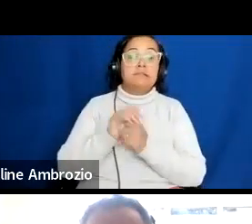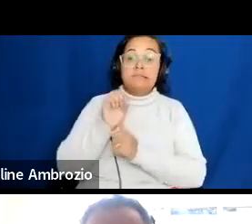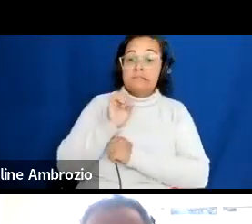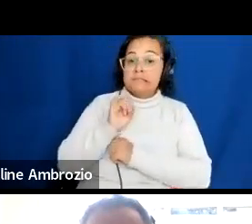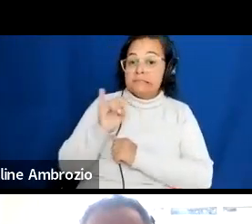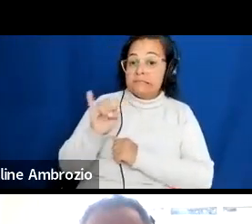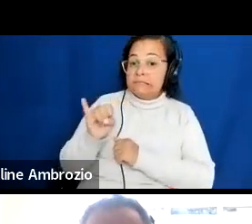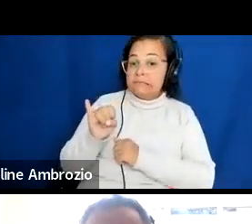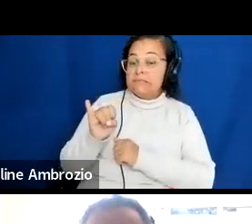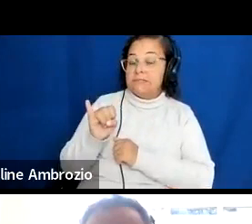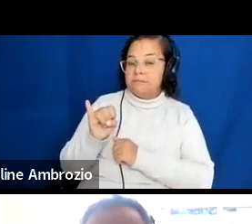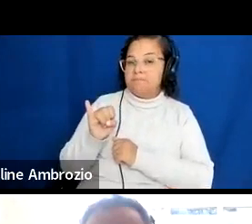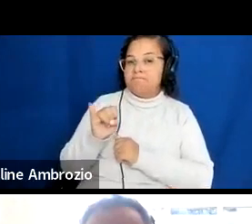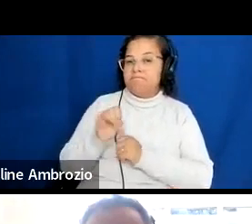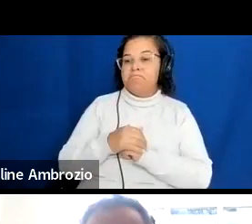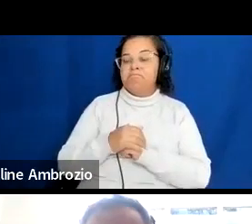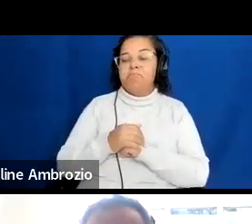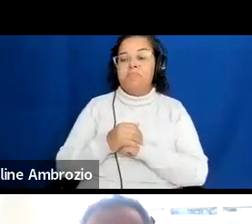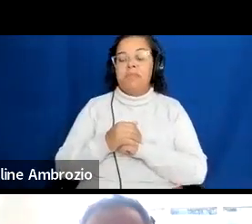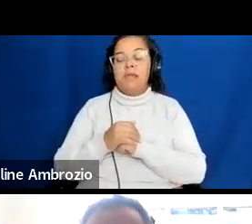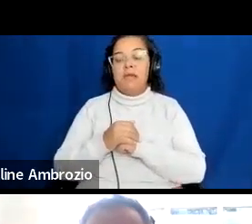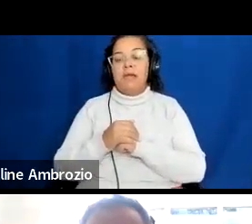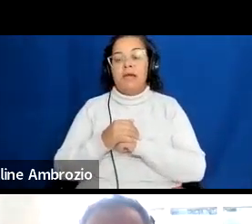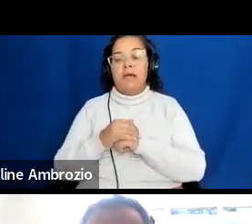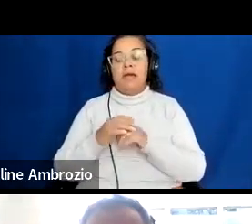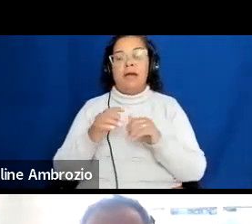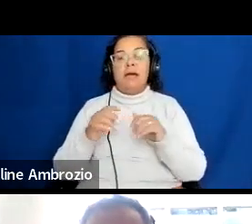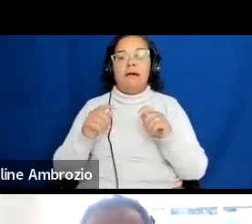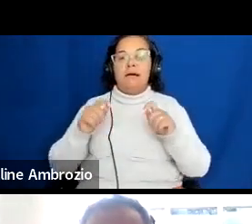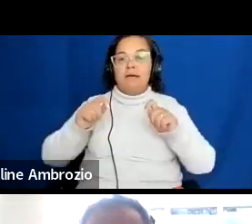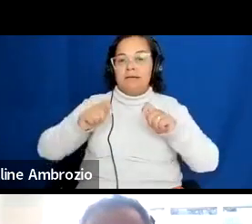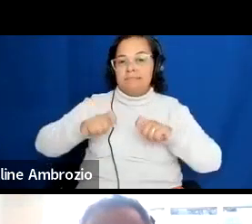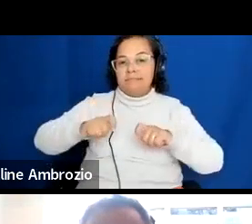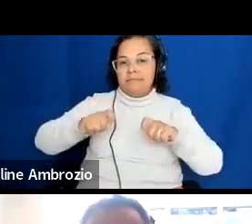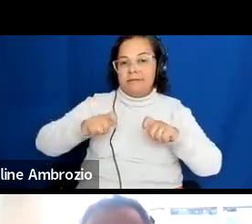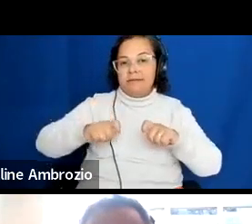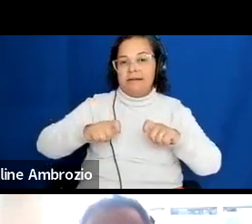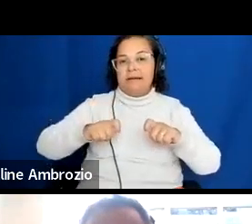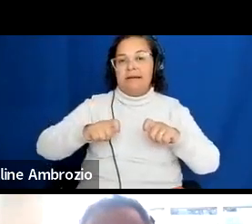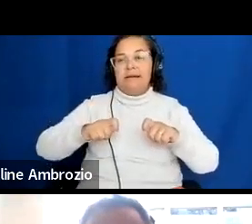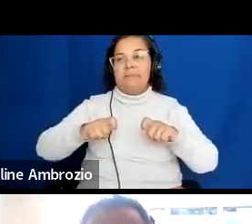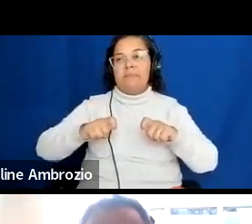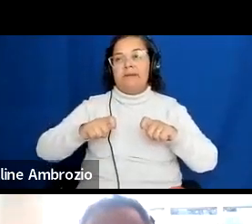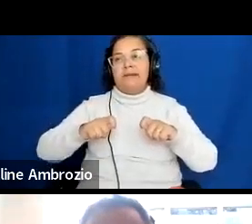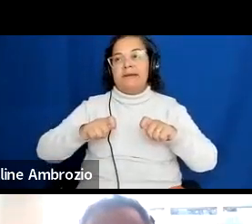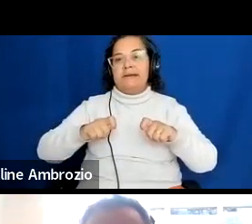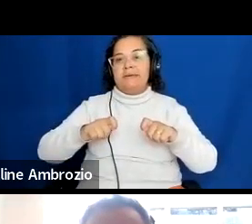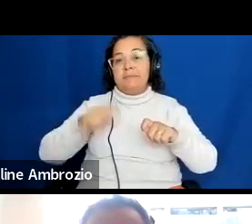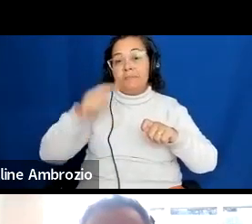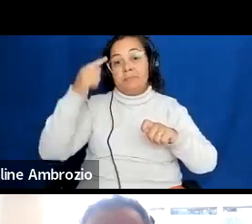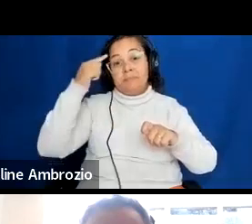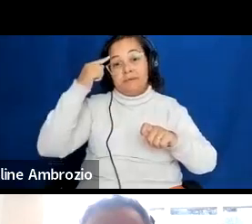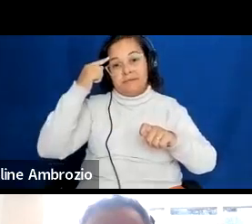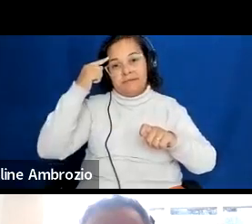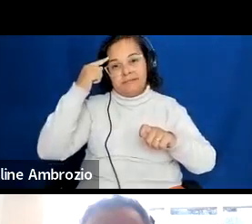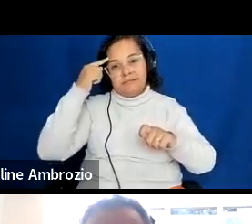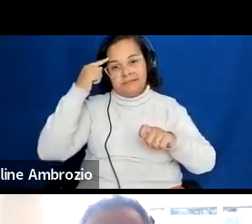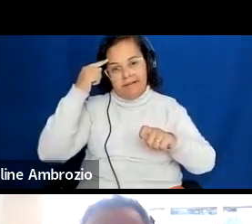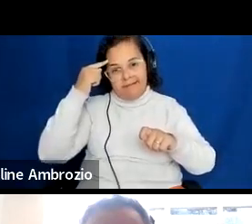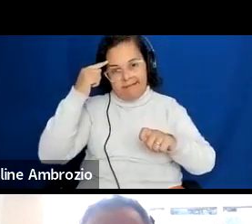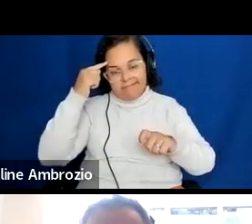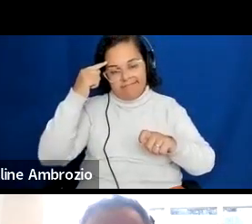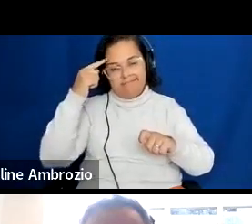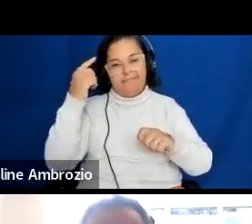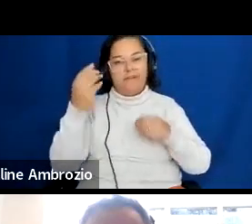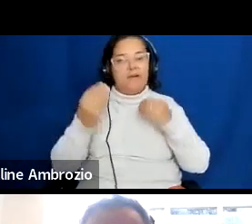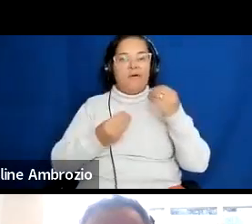pode aplicar, nesse caso, as categorias de mediação de primeira ordem